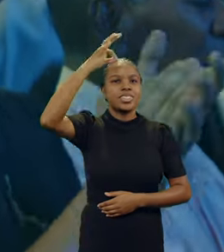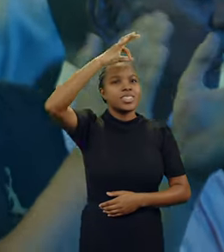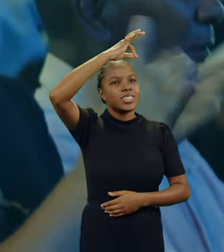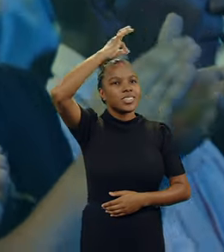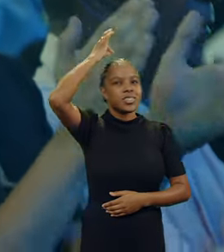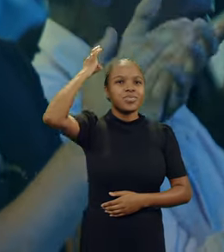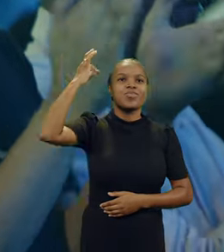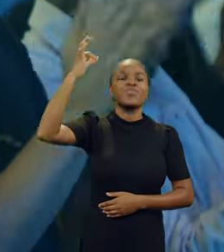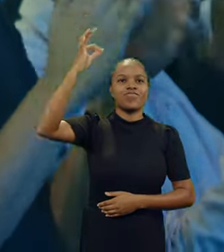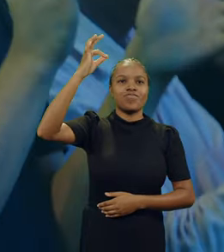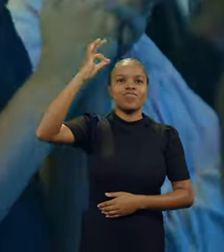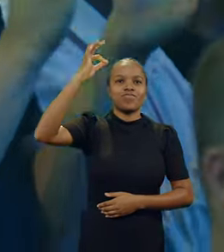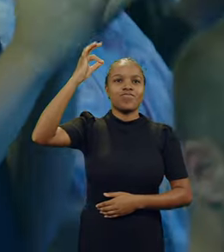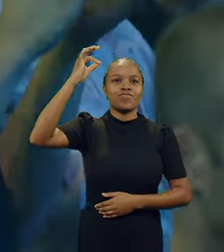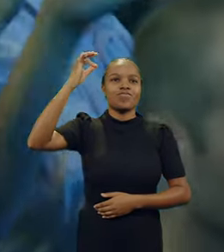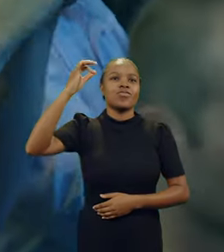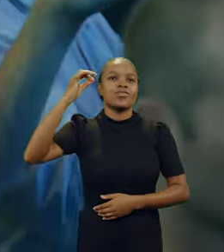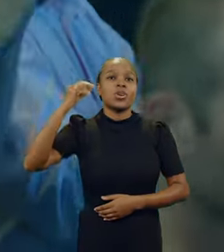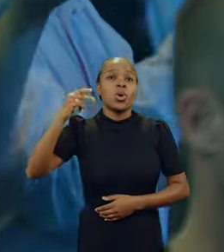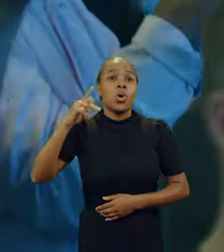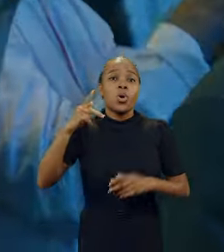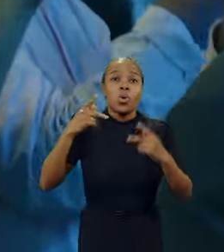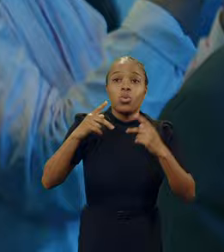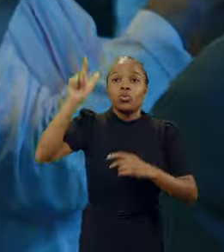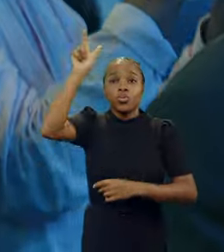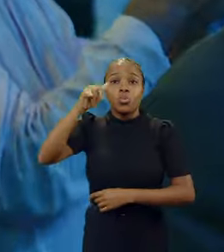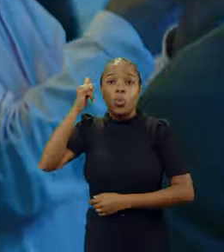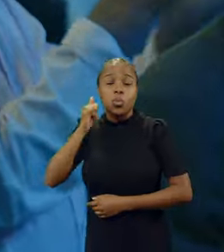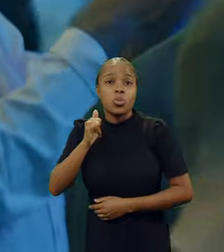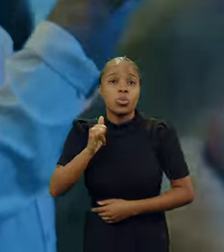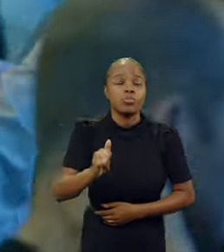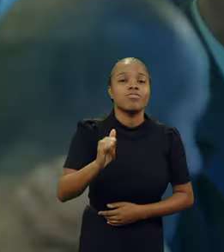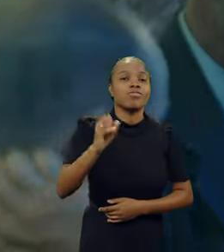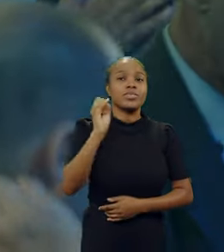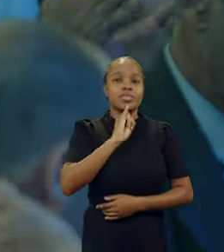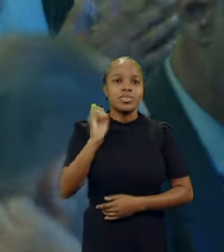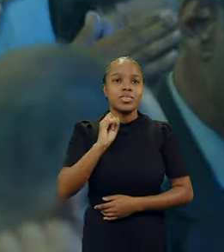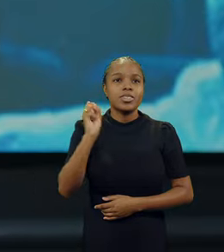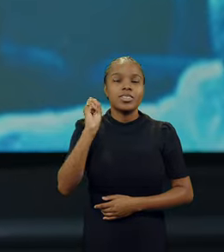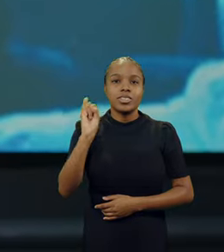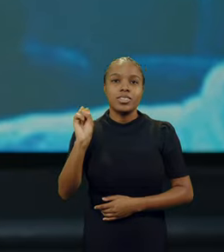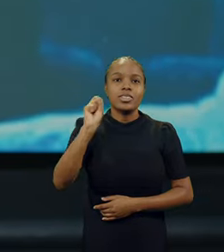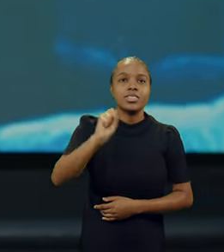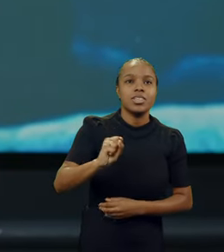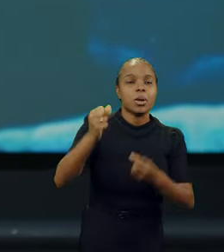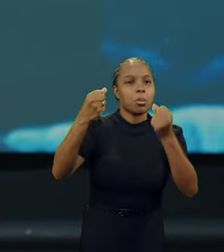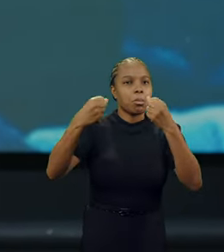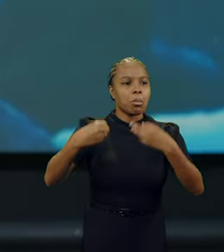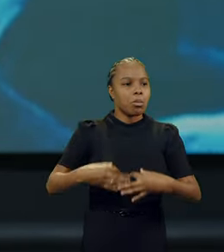O profeta Isaías disse que o Senhor é triplicamente santo.